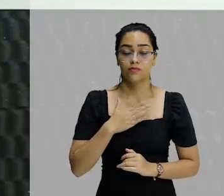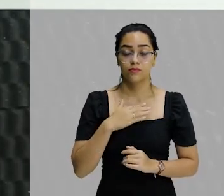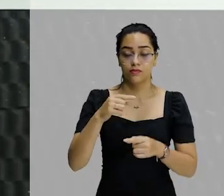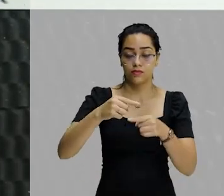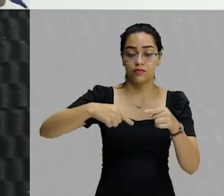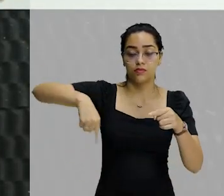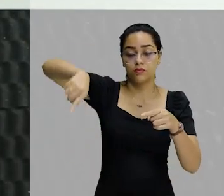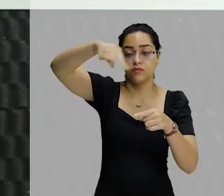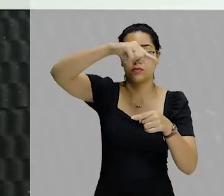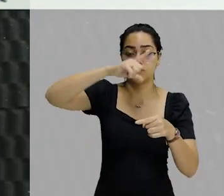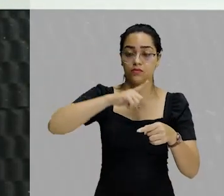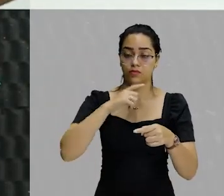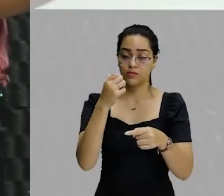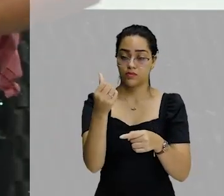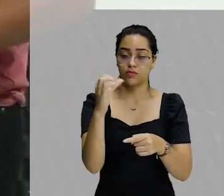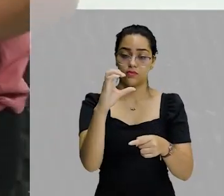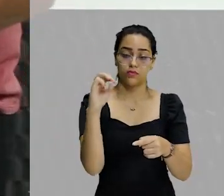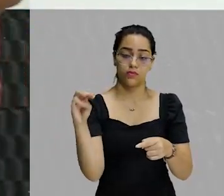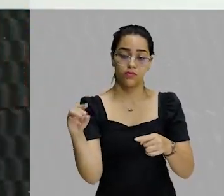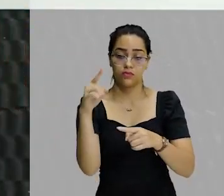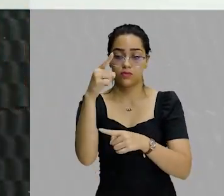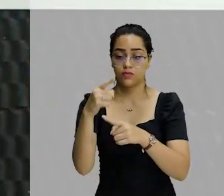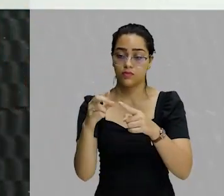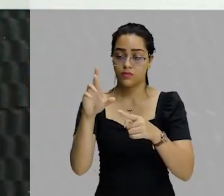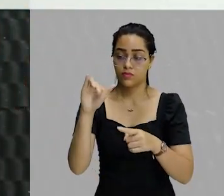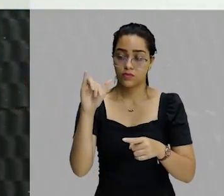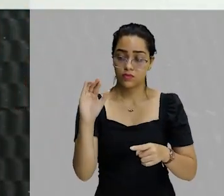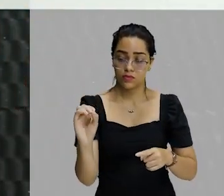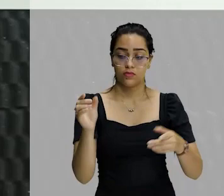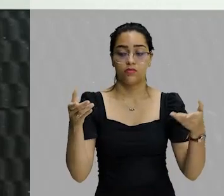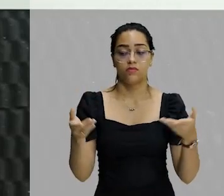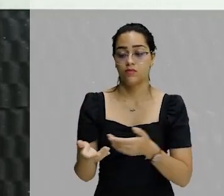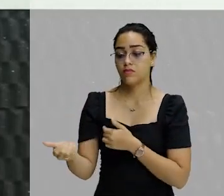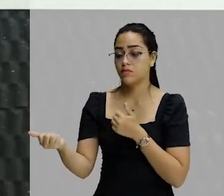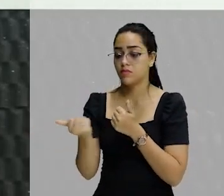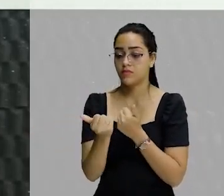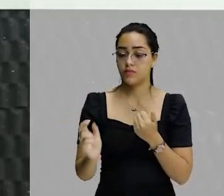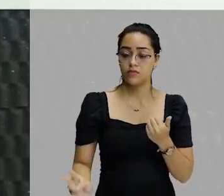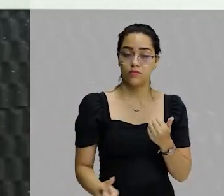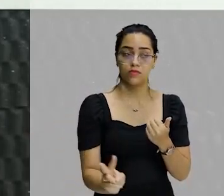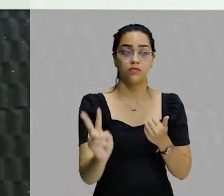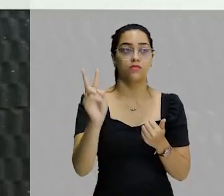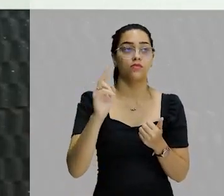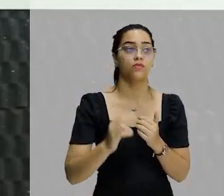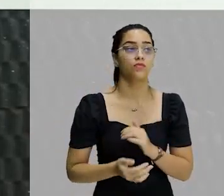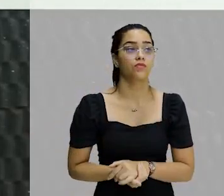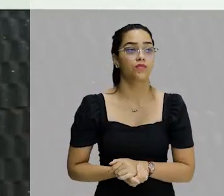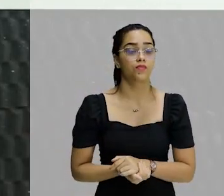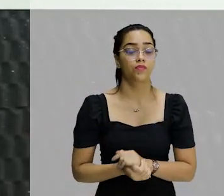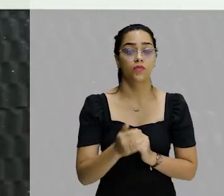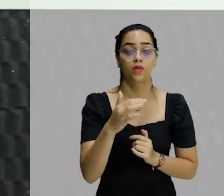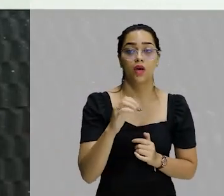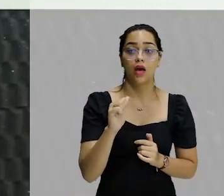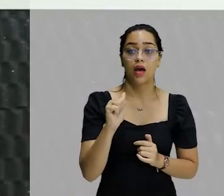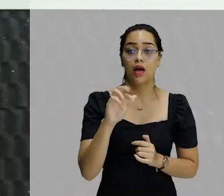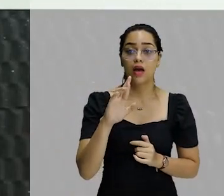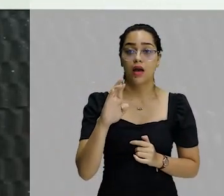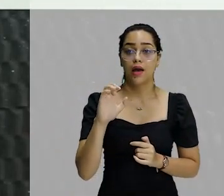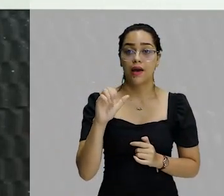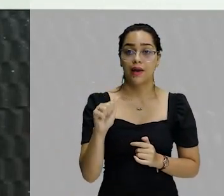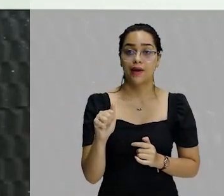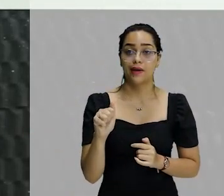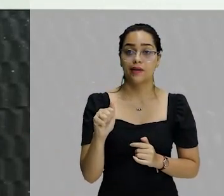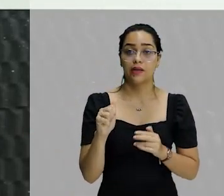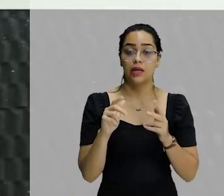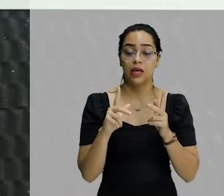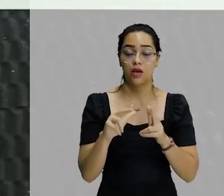6 centímetros de raio, certo? Beleza, agora vamos só substituir os valores na fórmula, né? Então, a área A